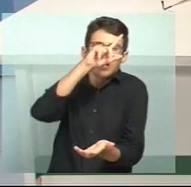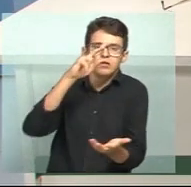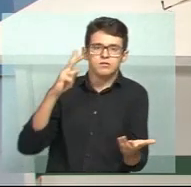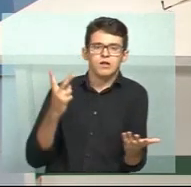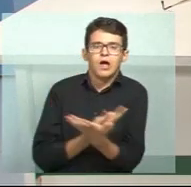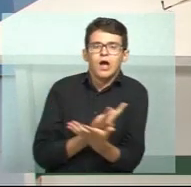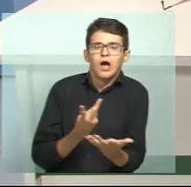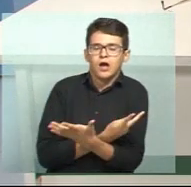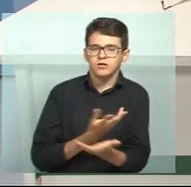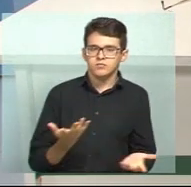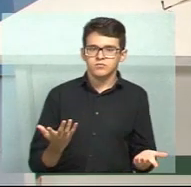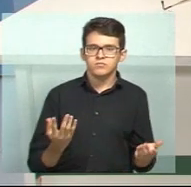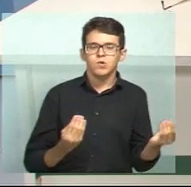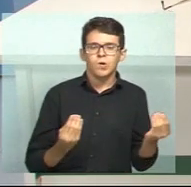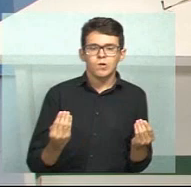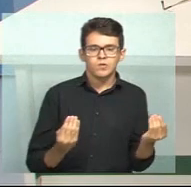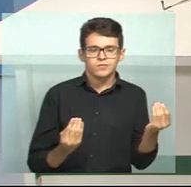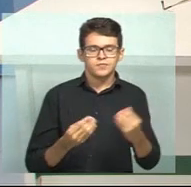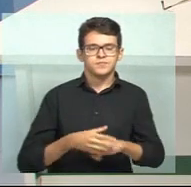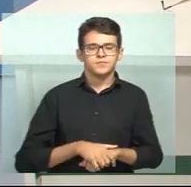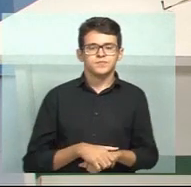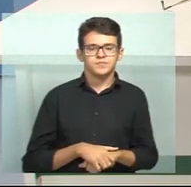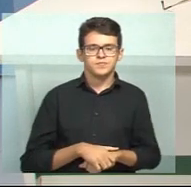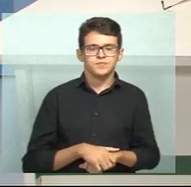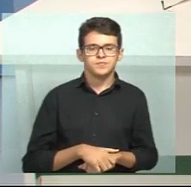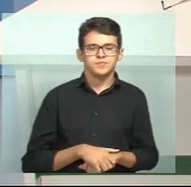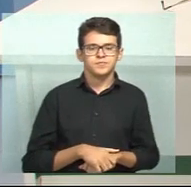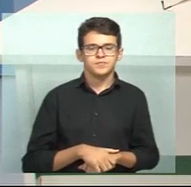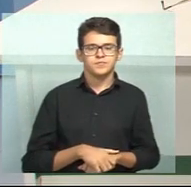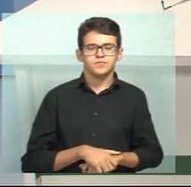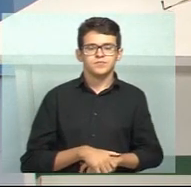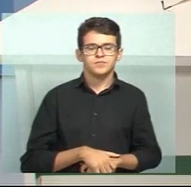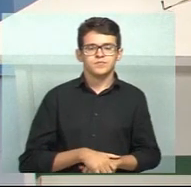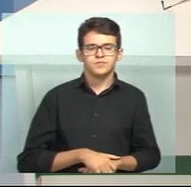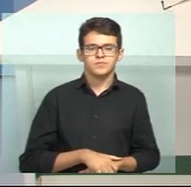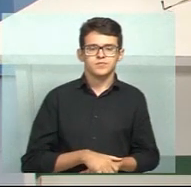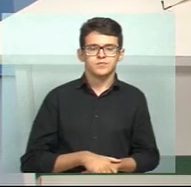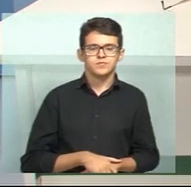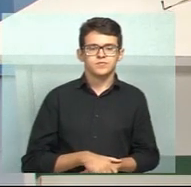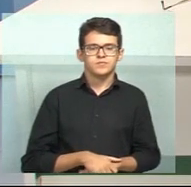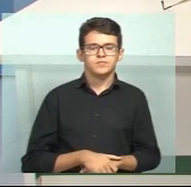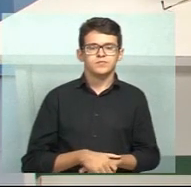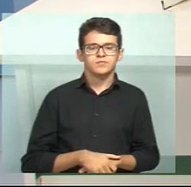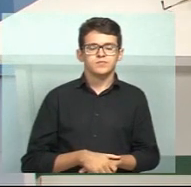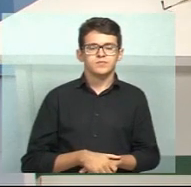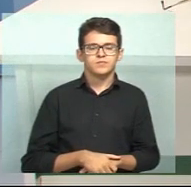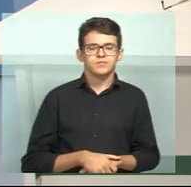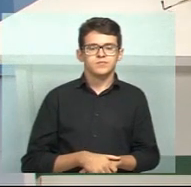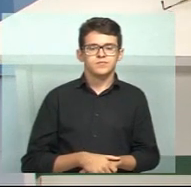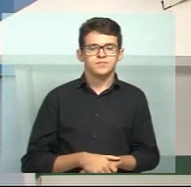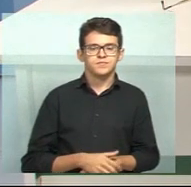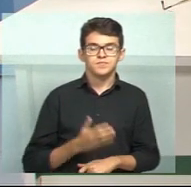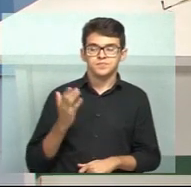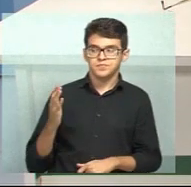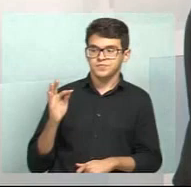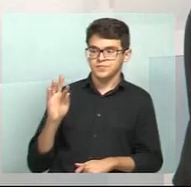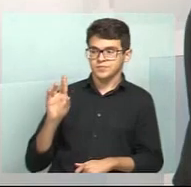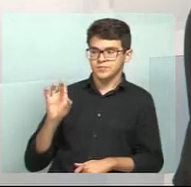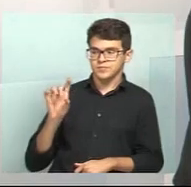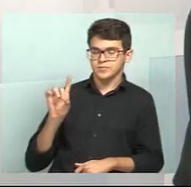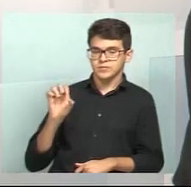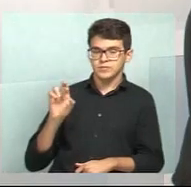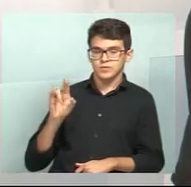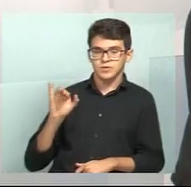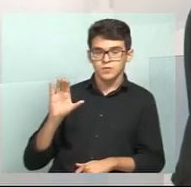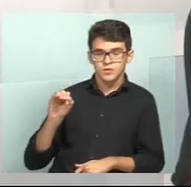Coisa que quem fez não vai admitir que houve qualquer tipo desse erro. Carlos Frederico, no final de